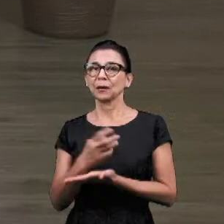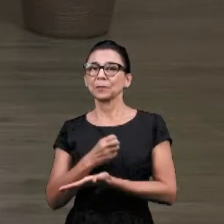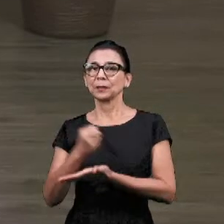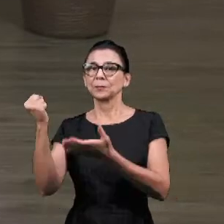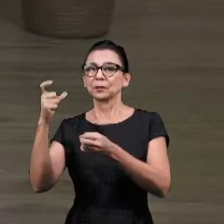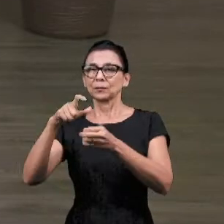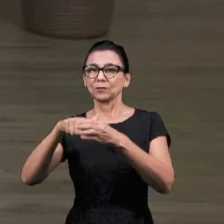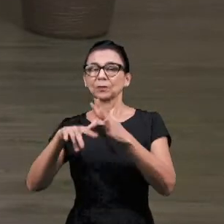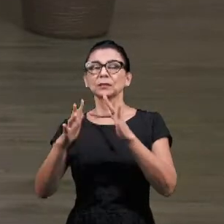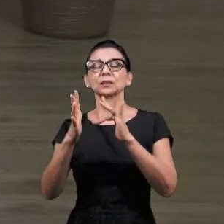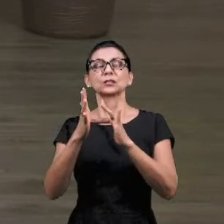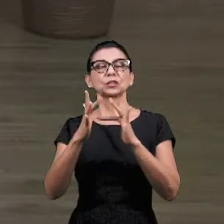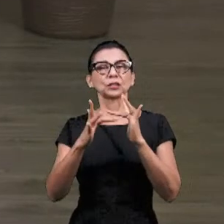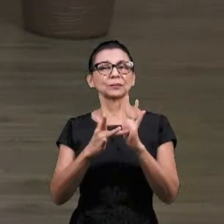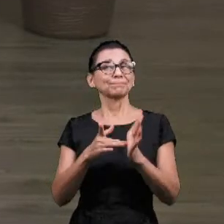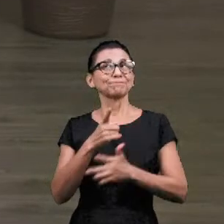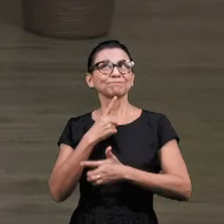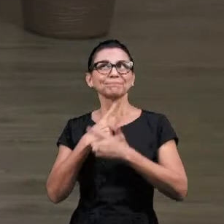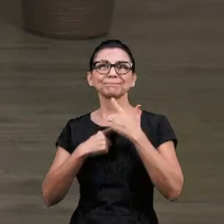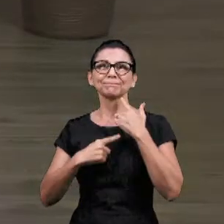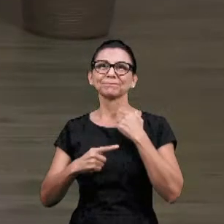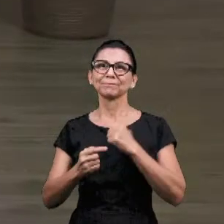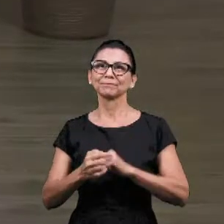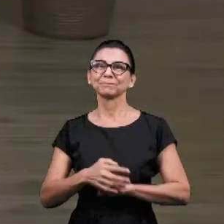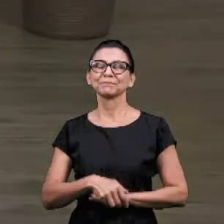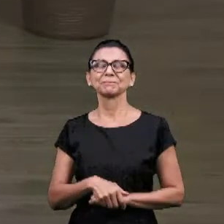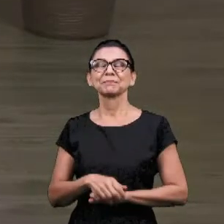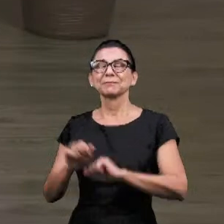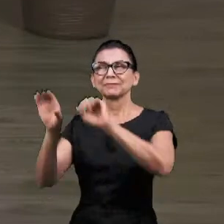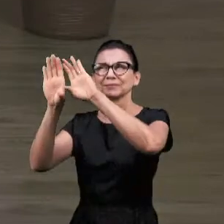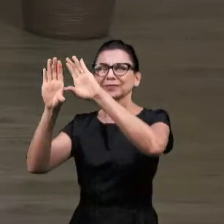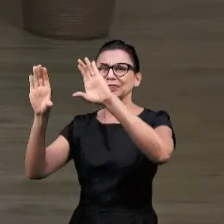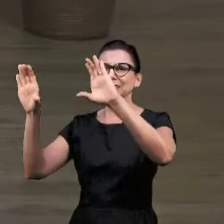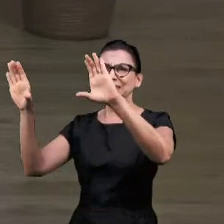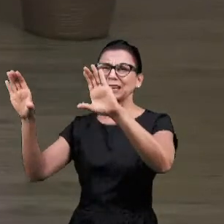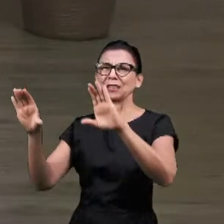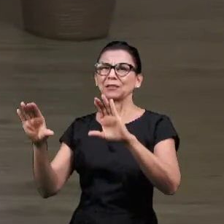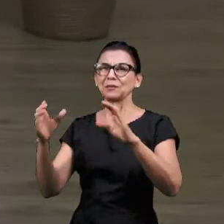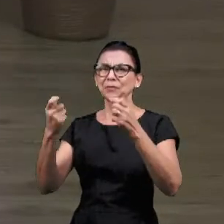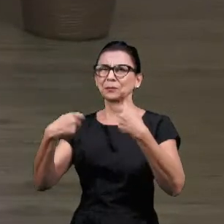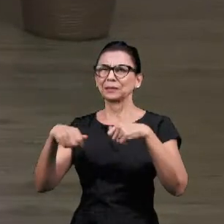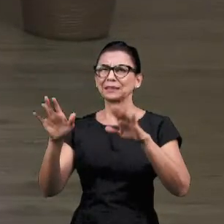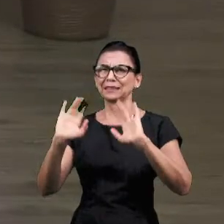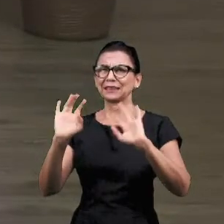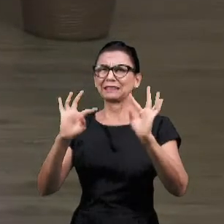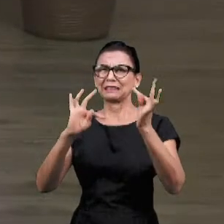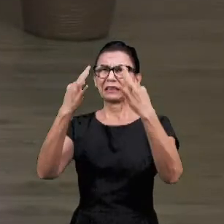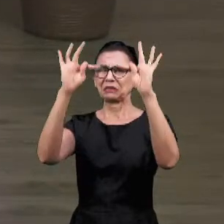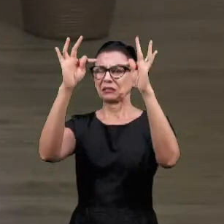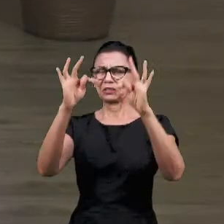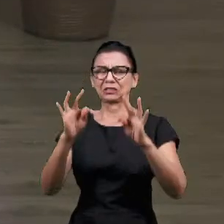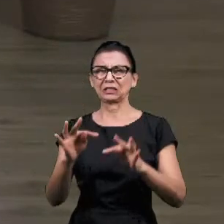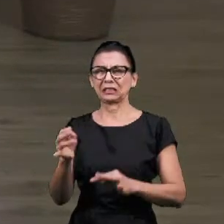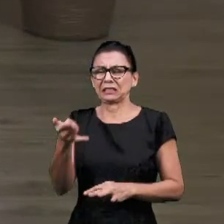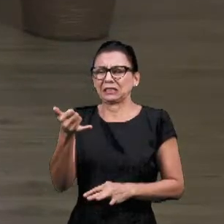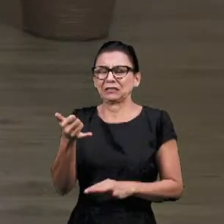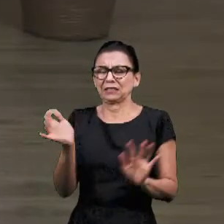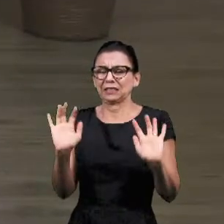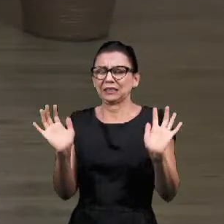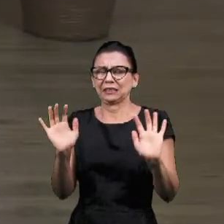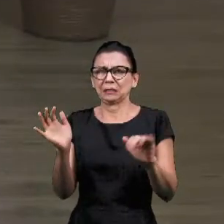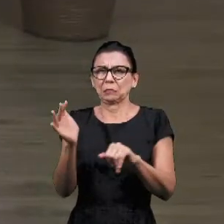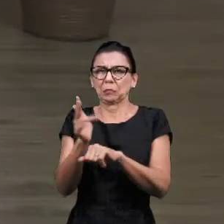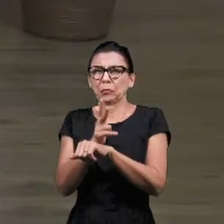É isso que nós mais queremos. Lá no céu, nós não vamos precisar de tecnologia, não vamos precisar de celular, não vamos precisar de câmera,